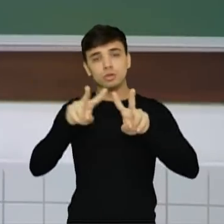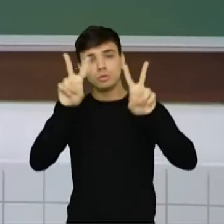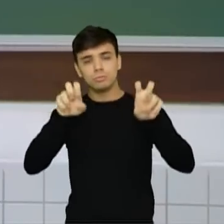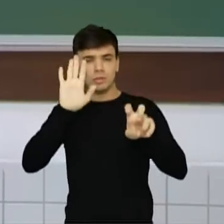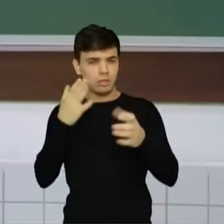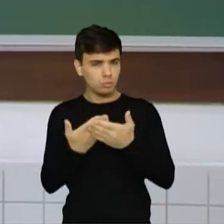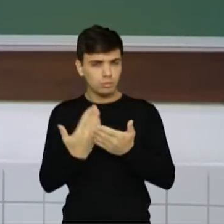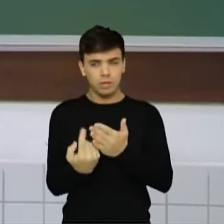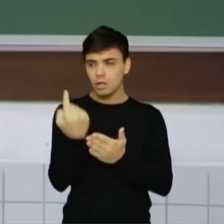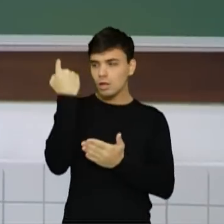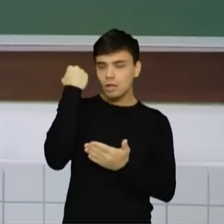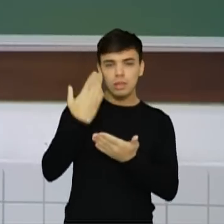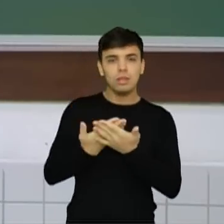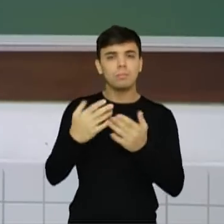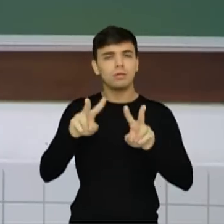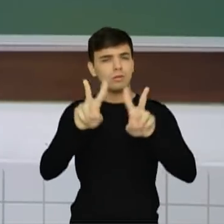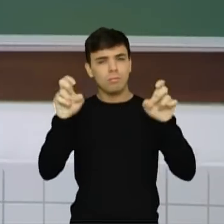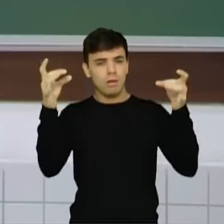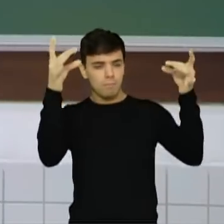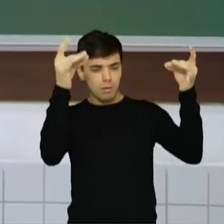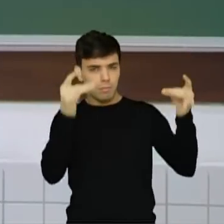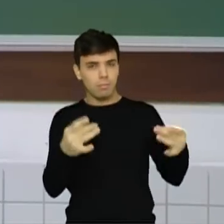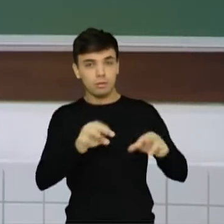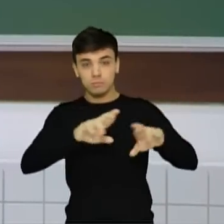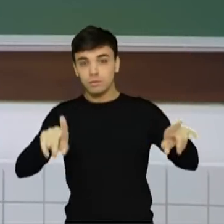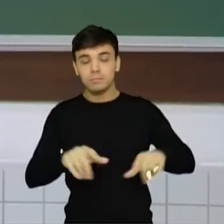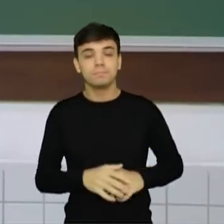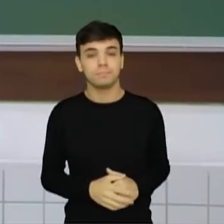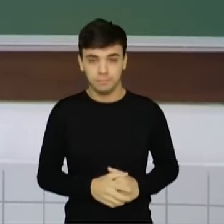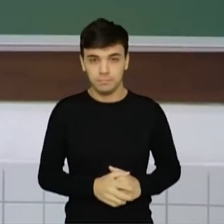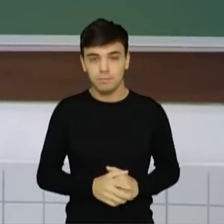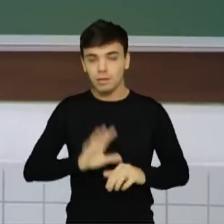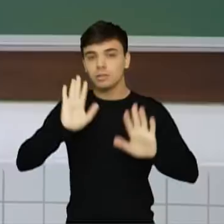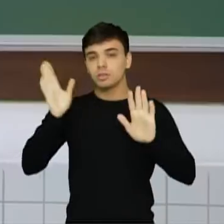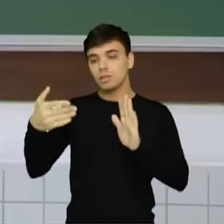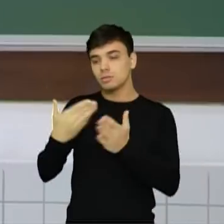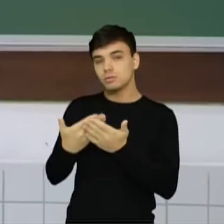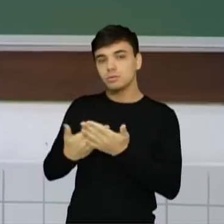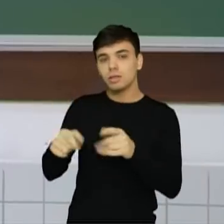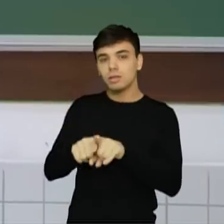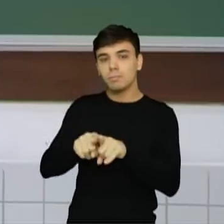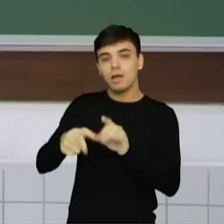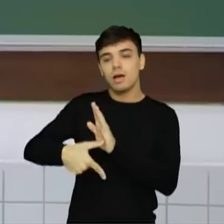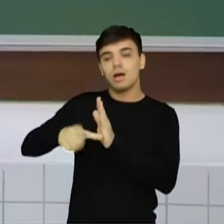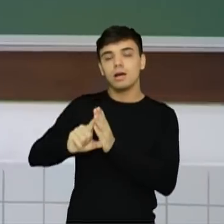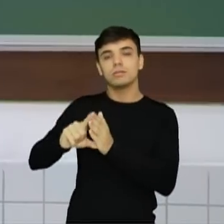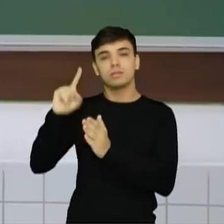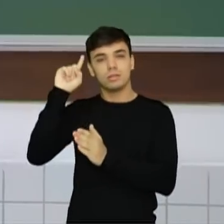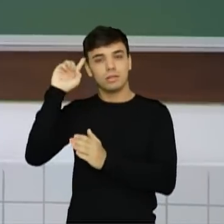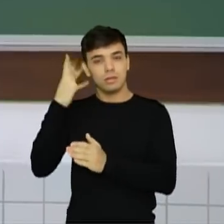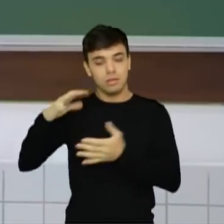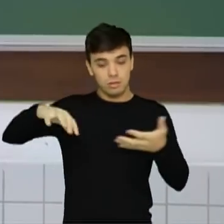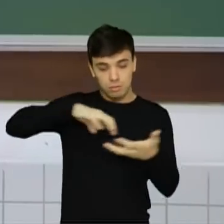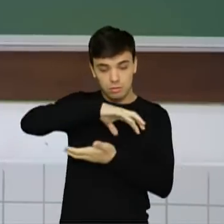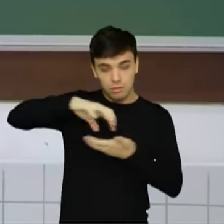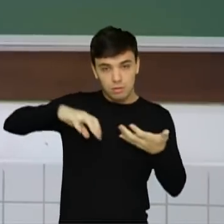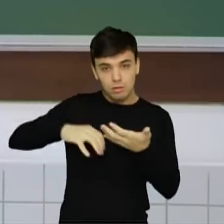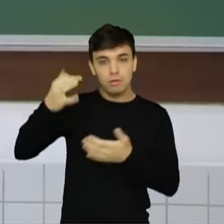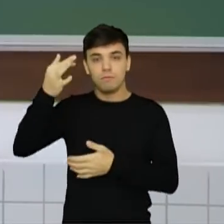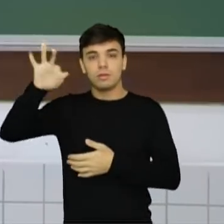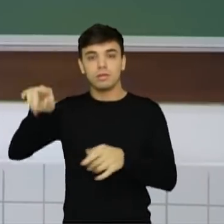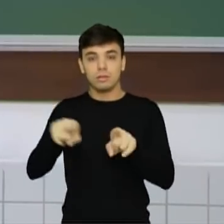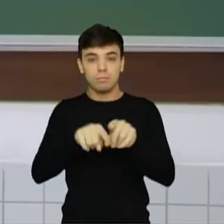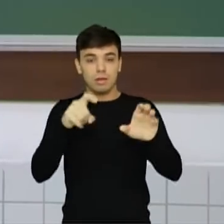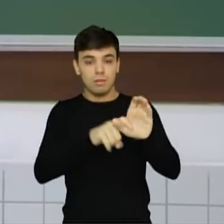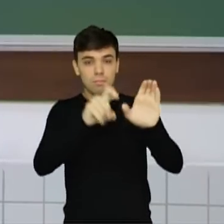aulas anteriores em vários outros aspectos, certo? Então, a gente já estudou a influência do iluminismo na Revolução Francesa, na independência dos